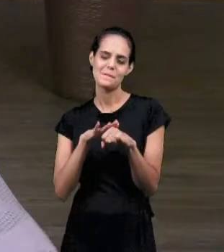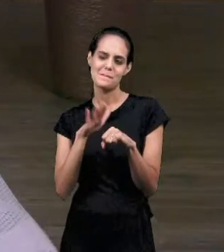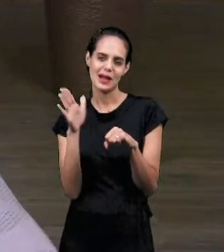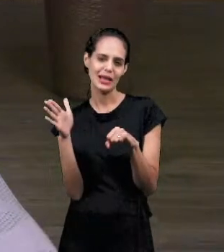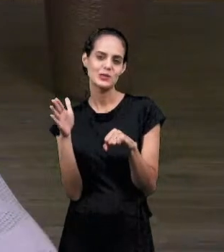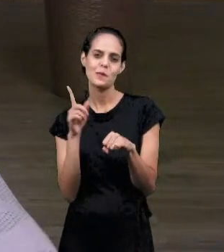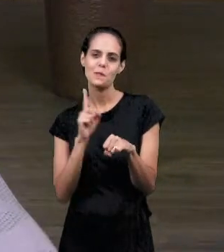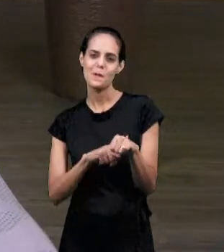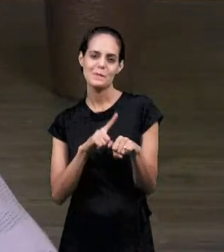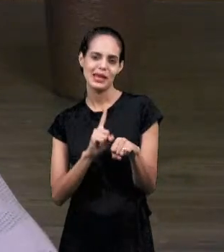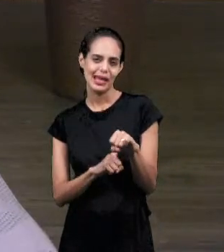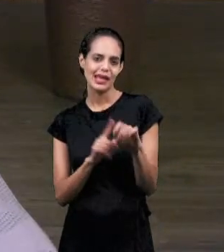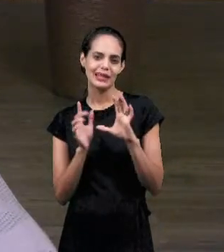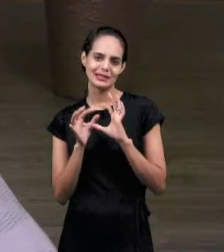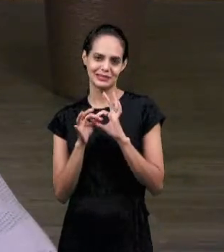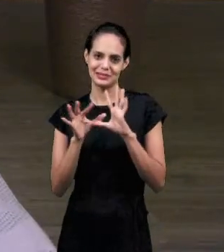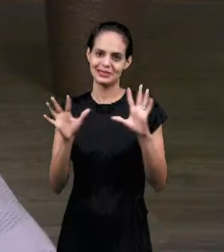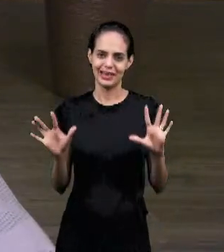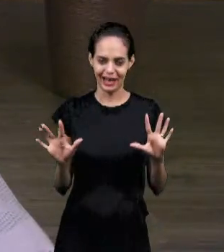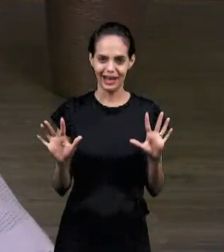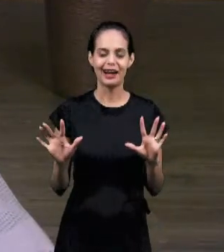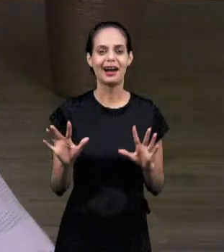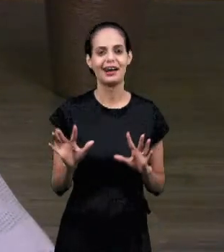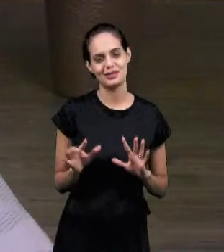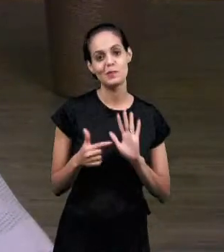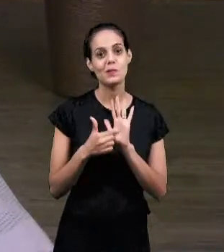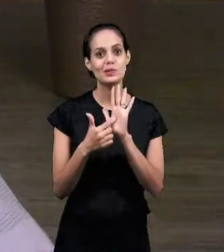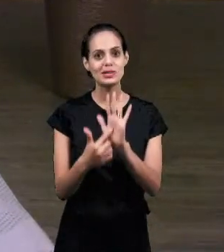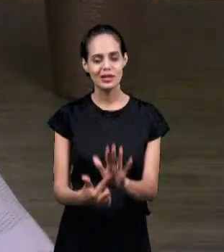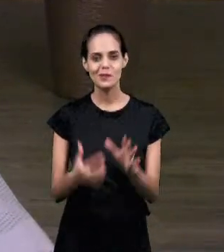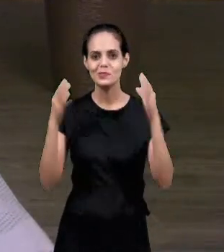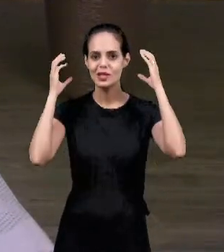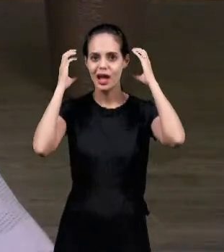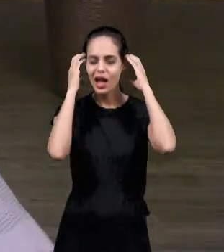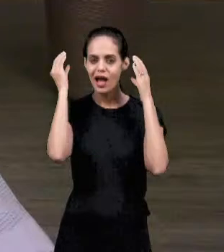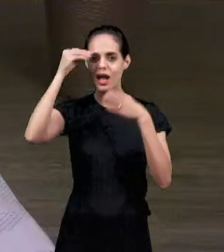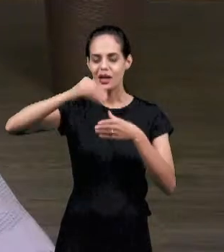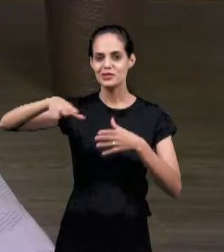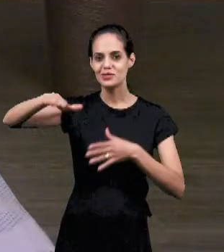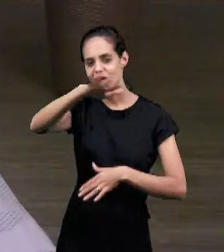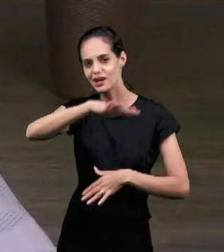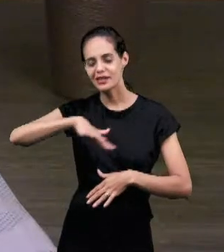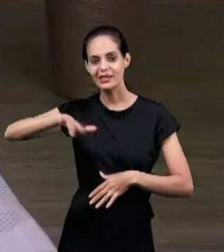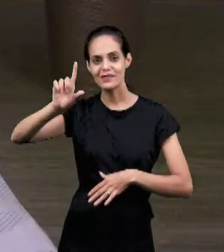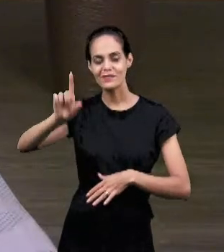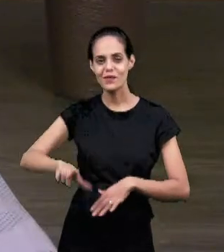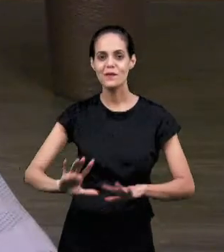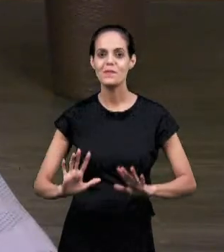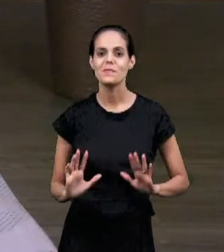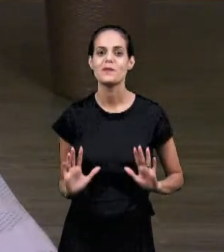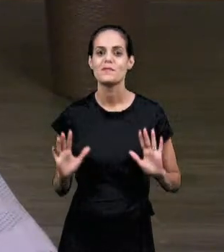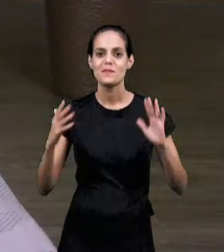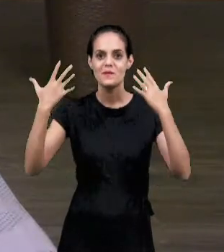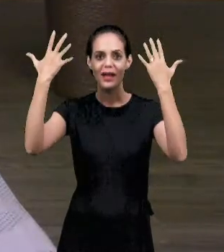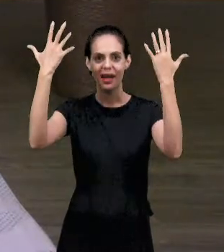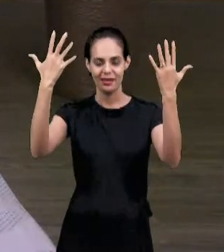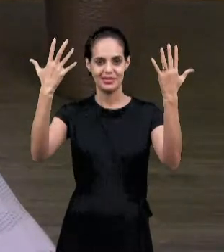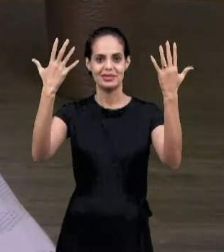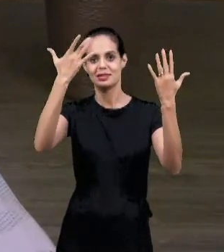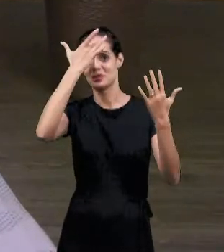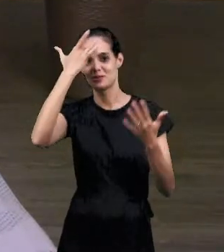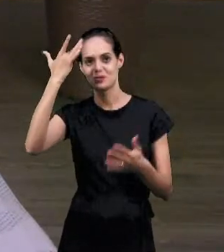vivemos isso e mostramos a rádio por dentro aqui para os irmãos e tal. Foi uma festa, né? Os irmãos fizeram contato conosco, muito